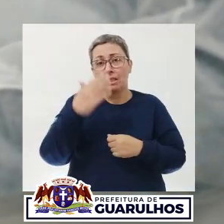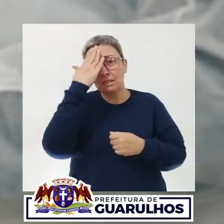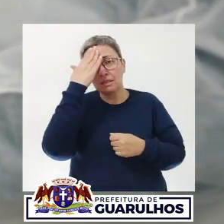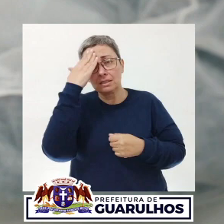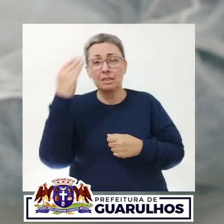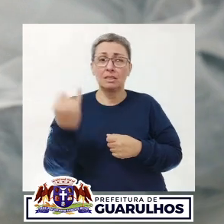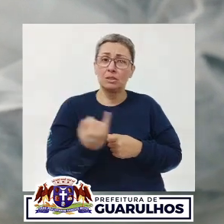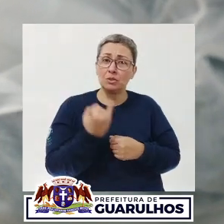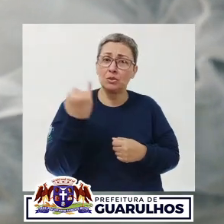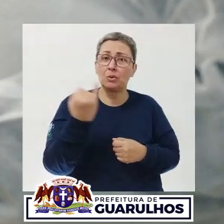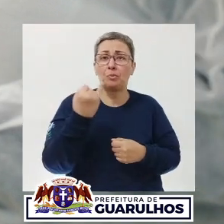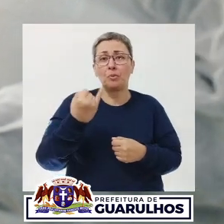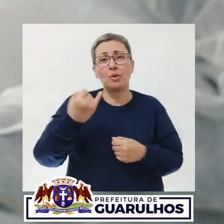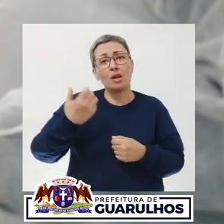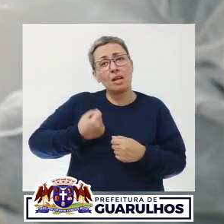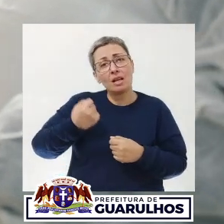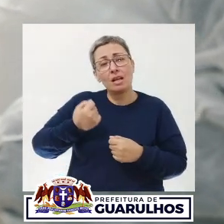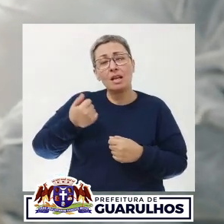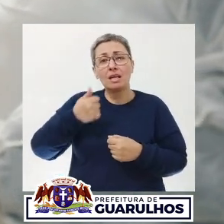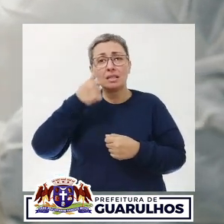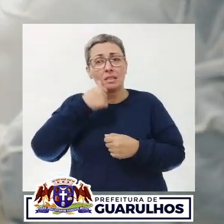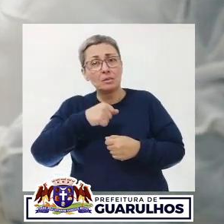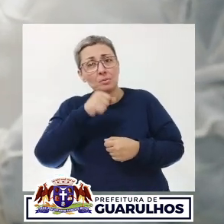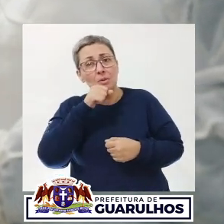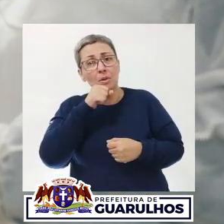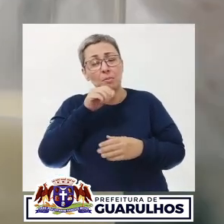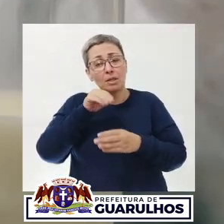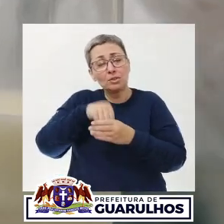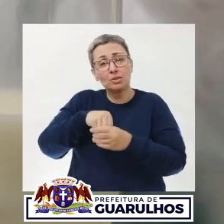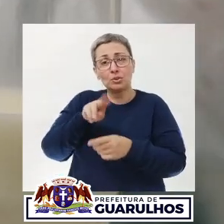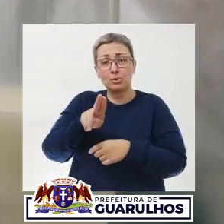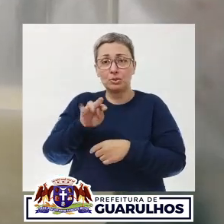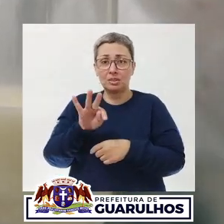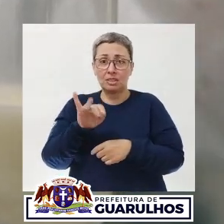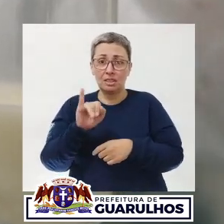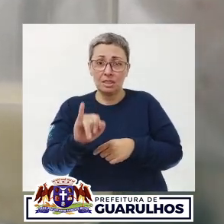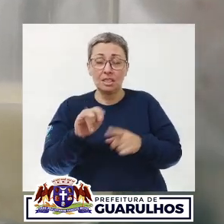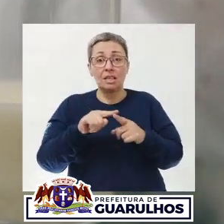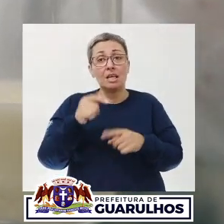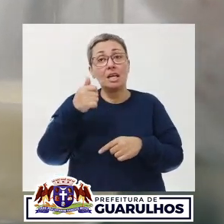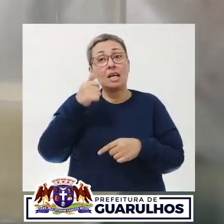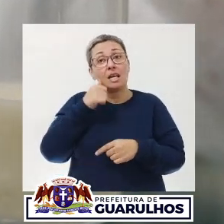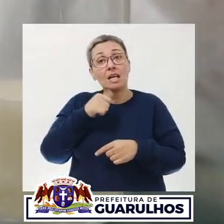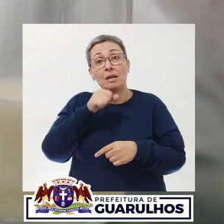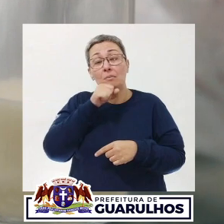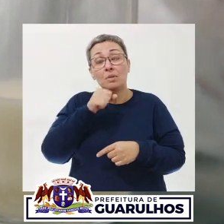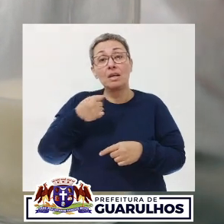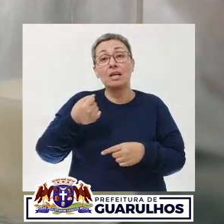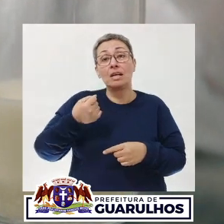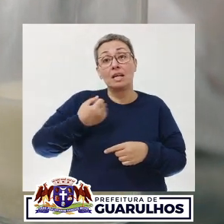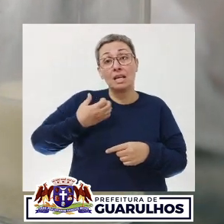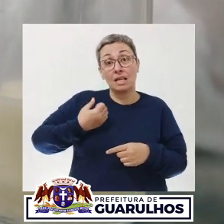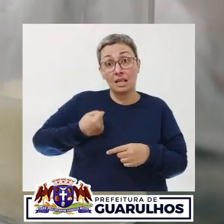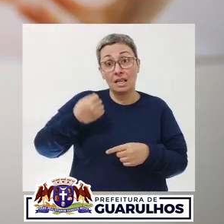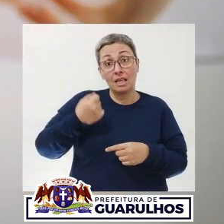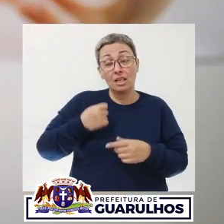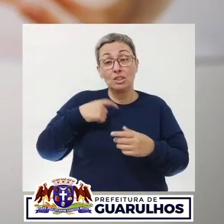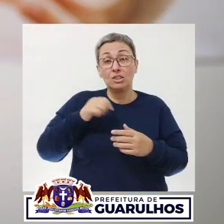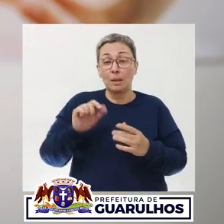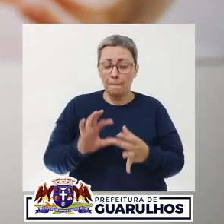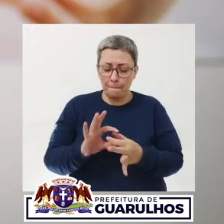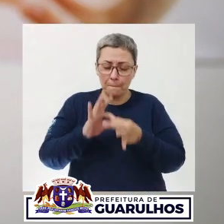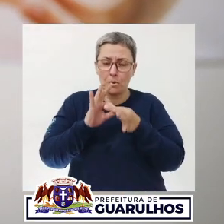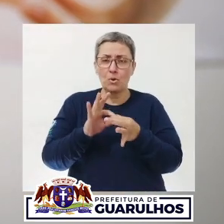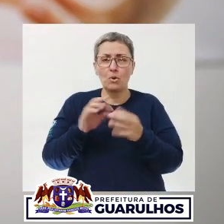essas crianças. E a gente sabe da importância desse leite materno para essas crianças que estão internadas nos hospitais. O leite materno, ele